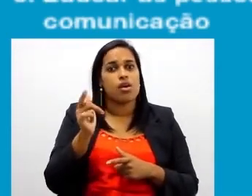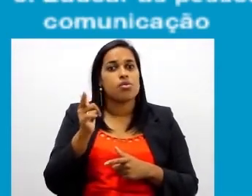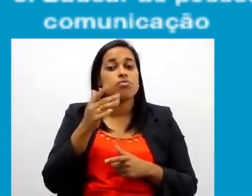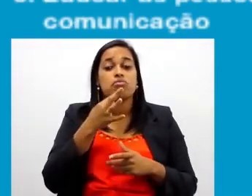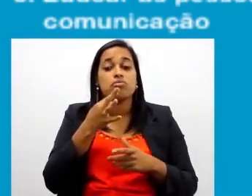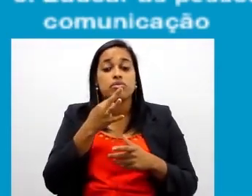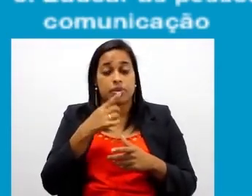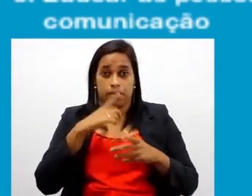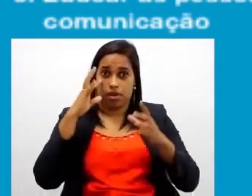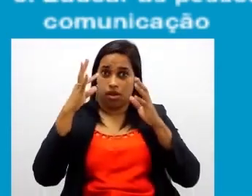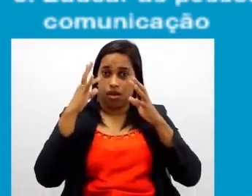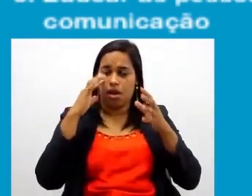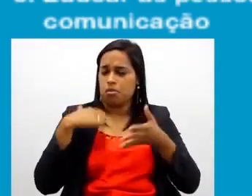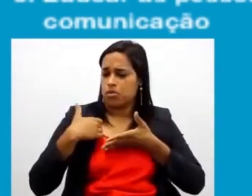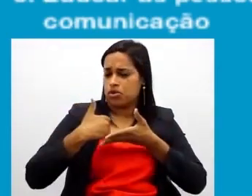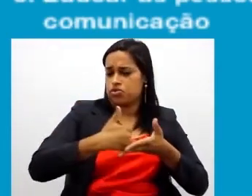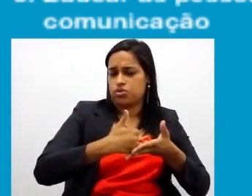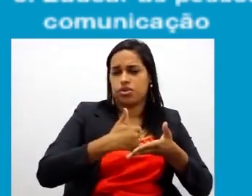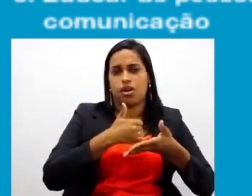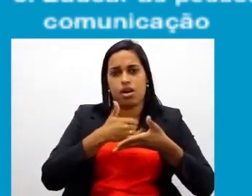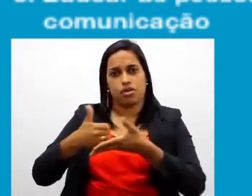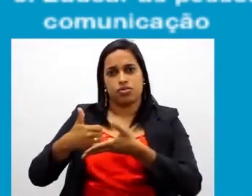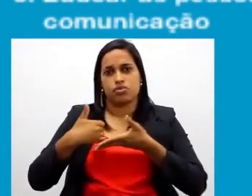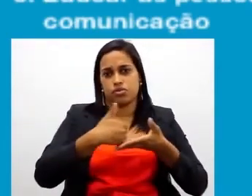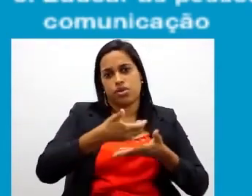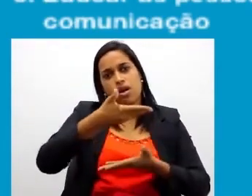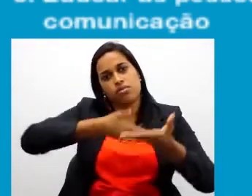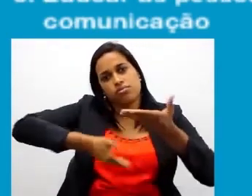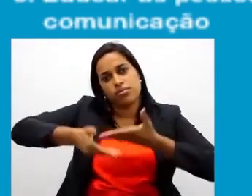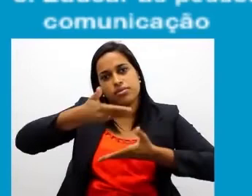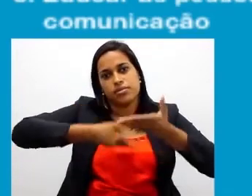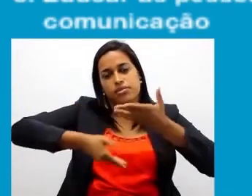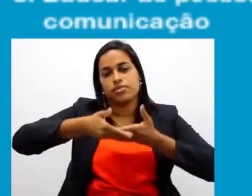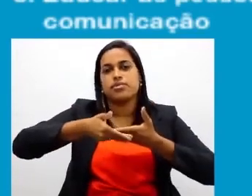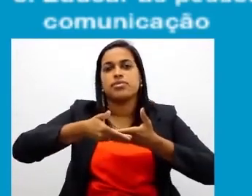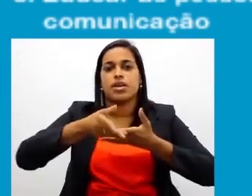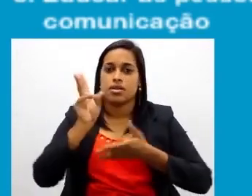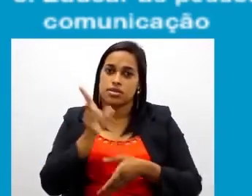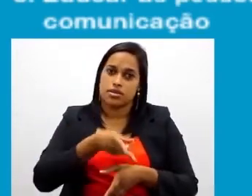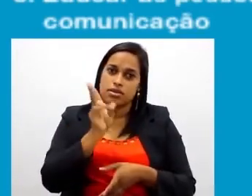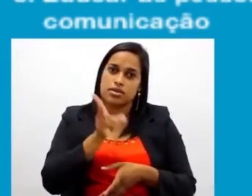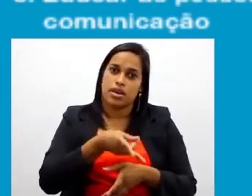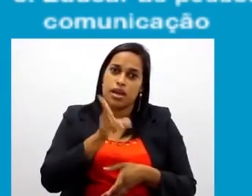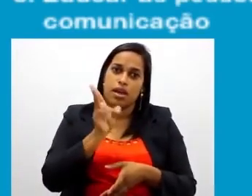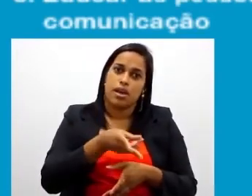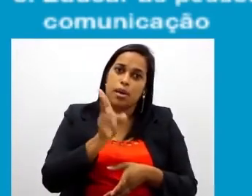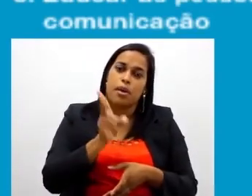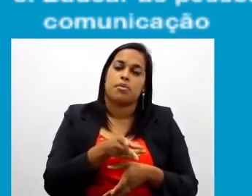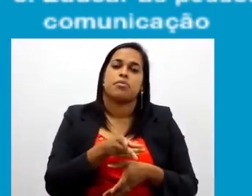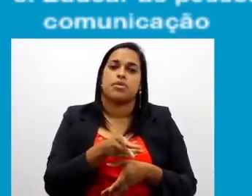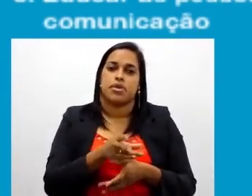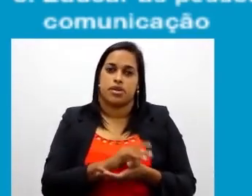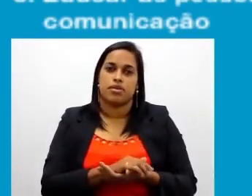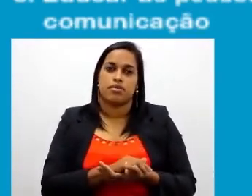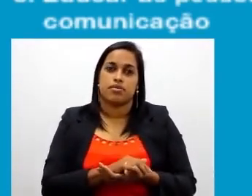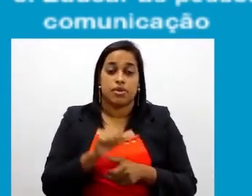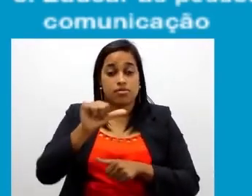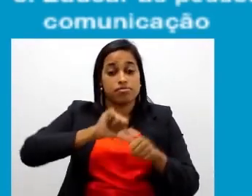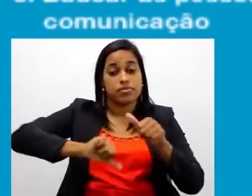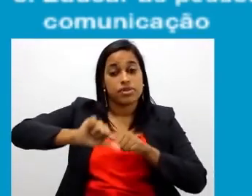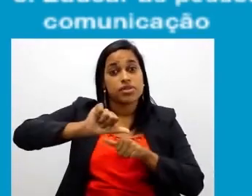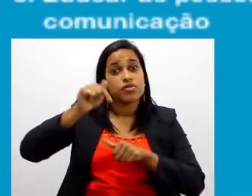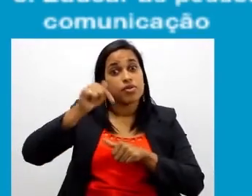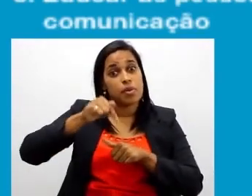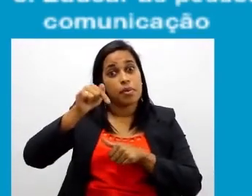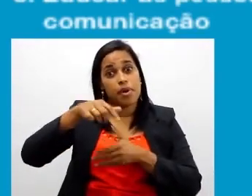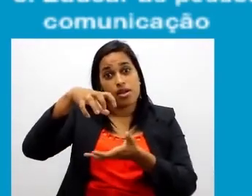pode, com o conhecimento que ele tem, contribuir com a minha ideia, eu com a ideia dele. Essa fluidez pode ajudar a gente transformar os